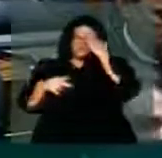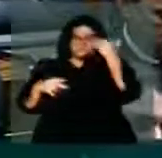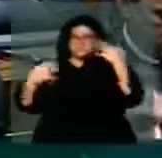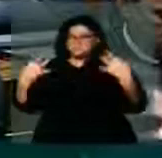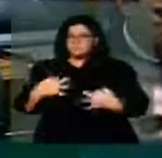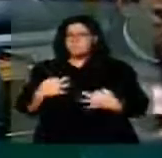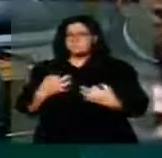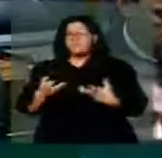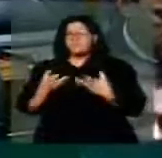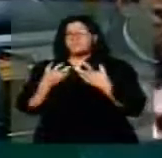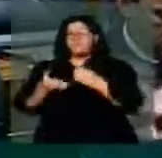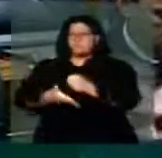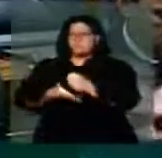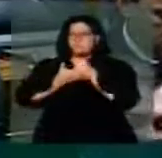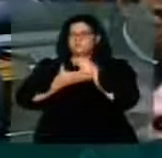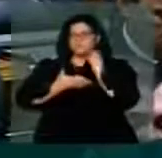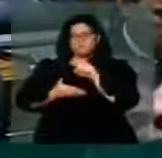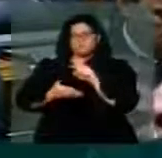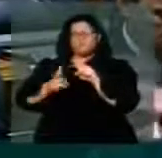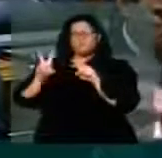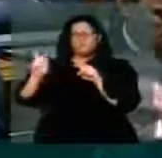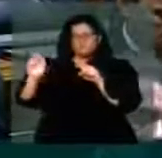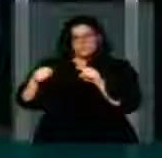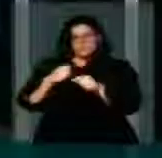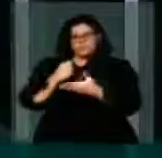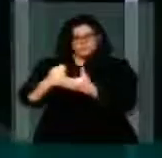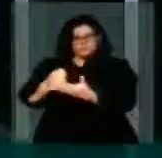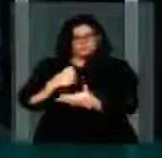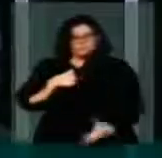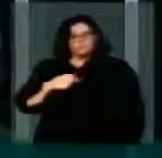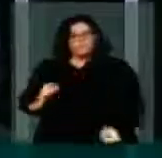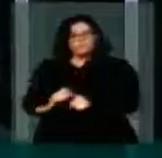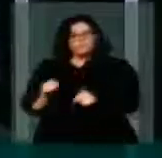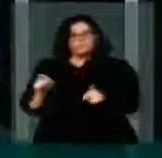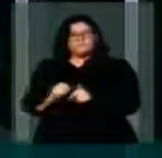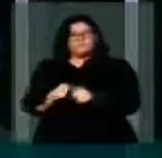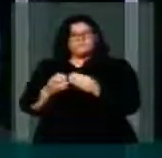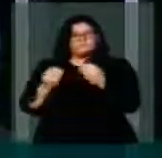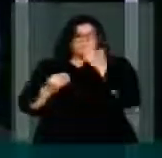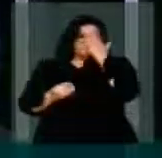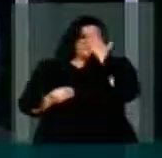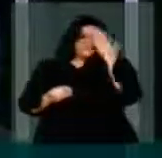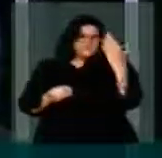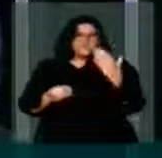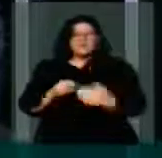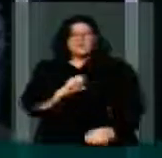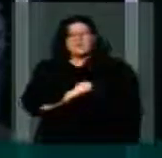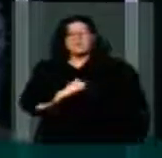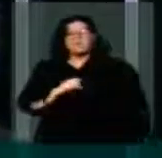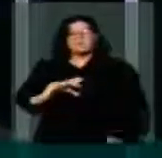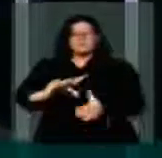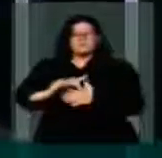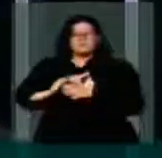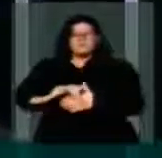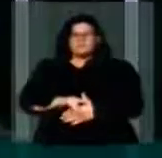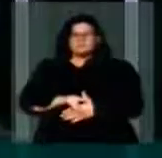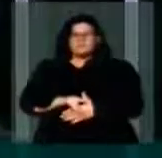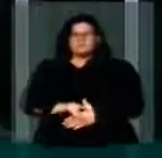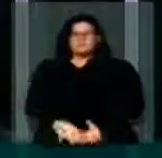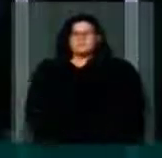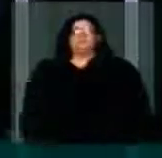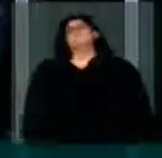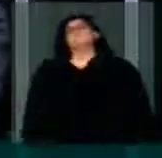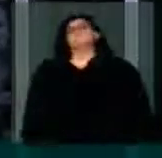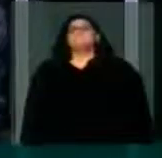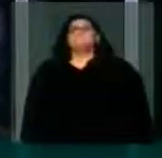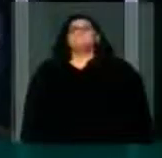contar com Vossa Excelência da mesma forma que Vossa Excelência conta comigo. Obrigado, querido líder, Fernando, muito obrigado pelas palavras. E